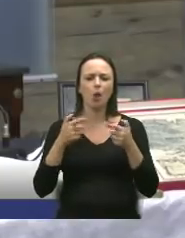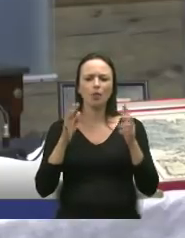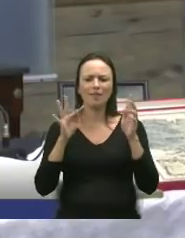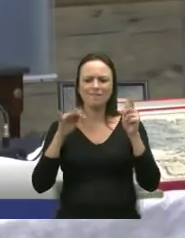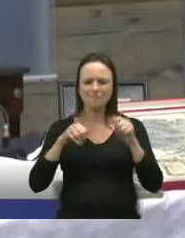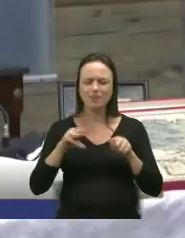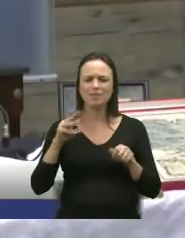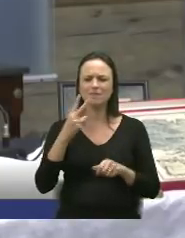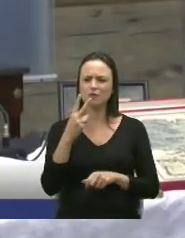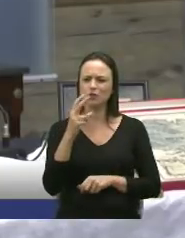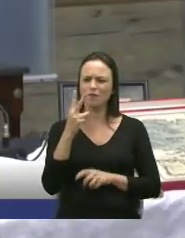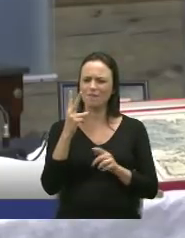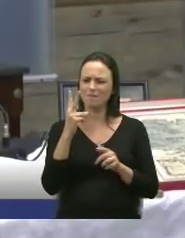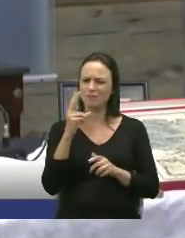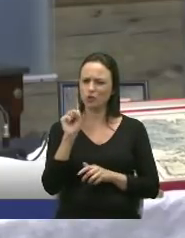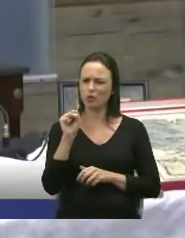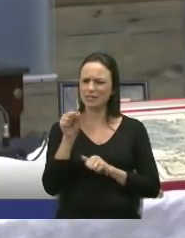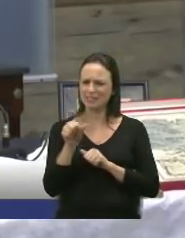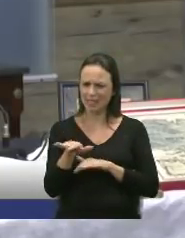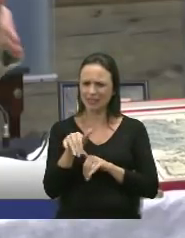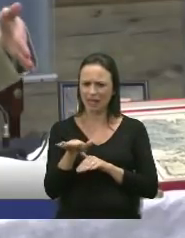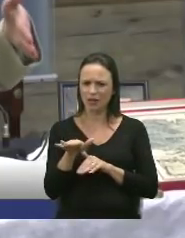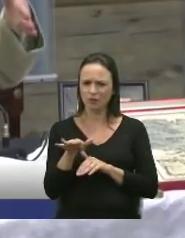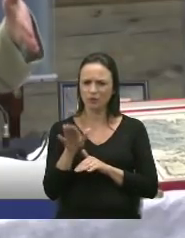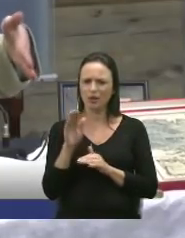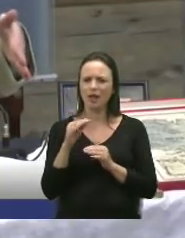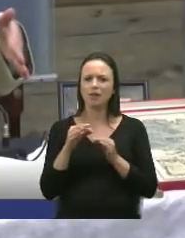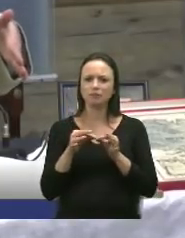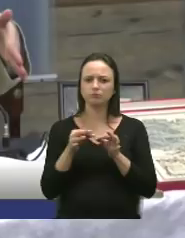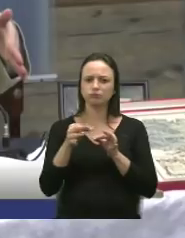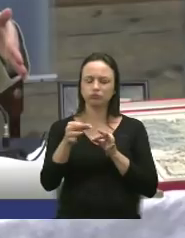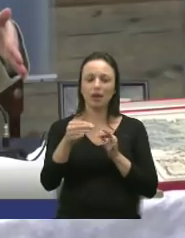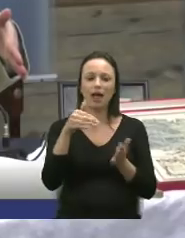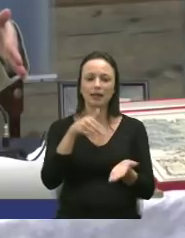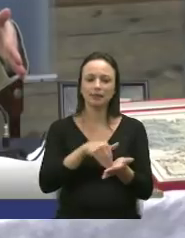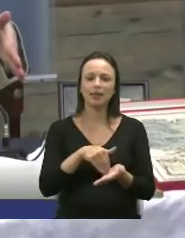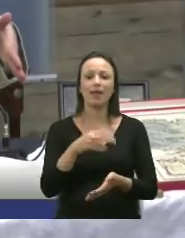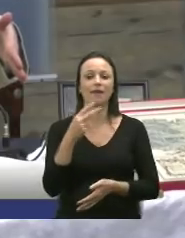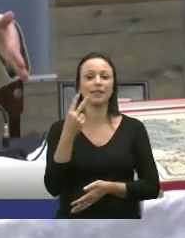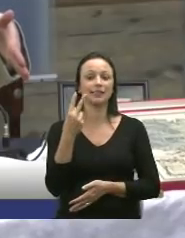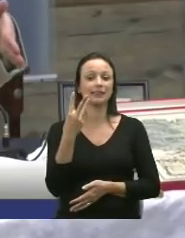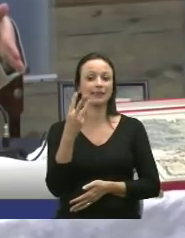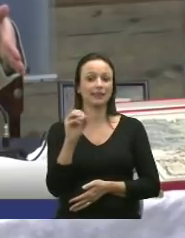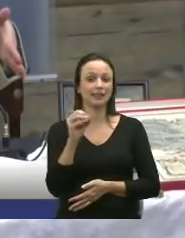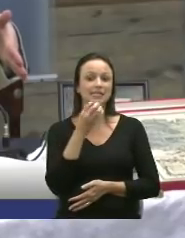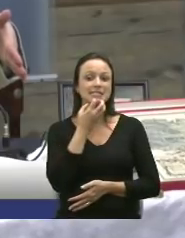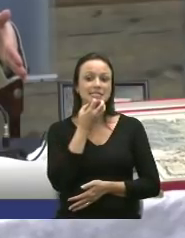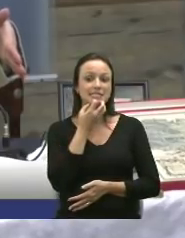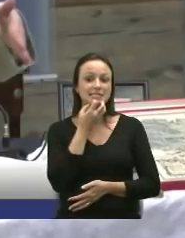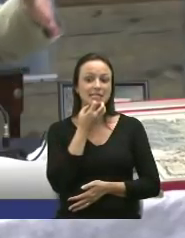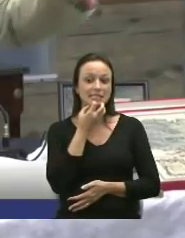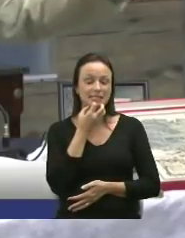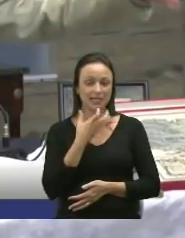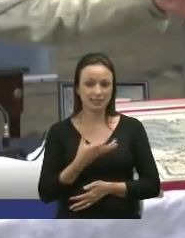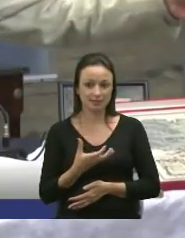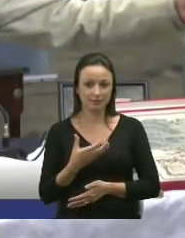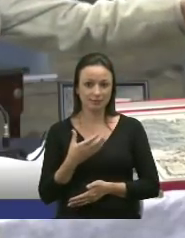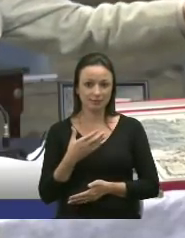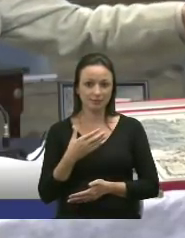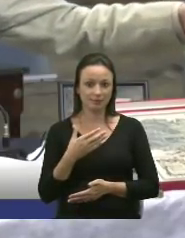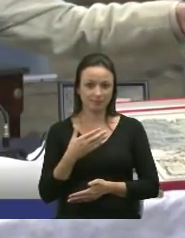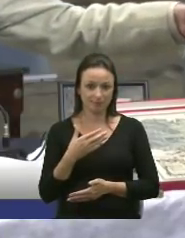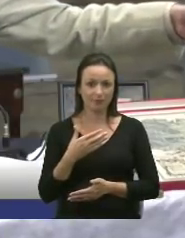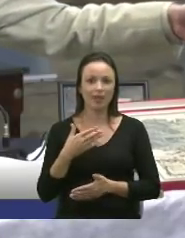setembro, mas ela se estende até o armistício de 30 de setembro e vai, na prática, até 2 de